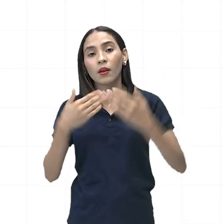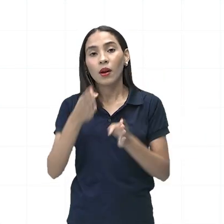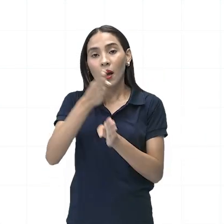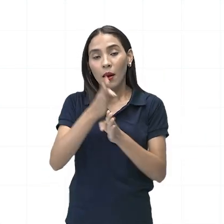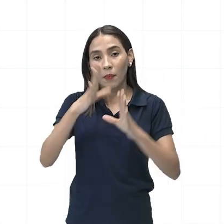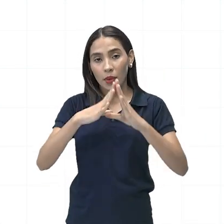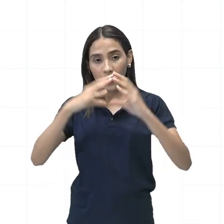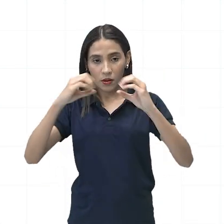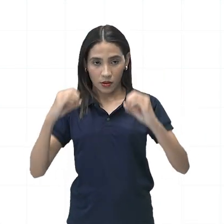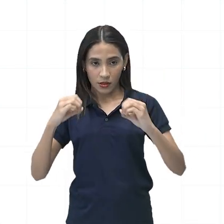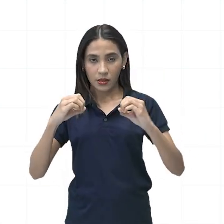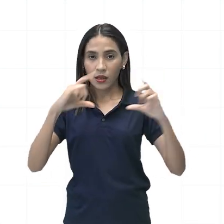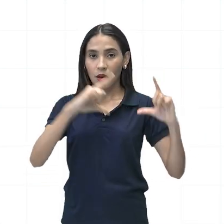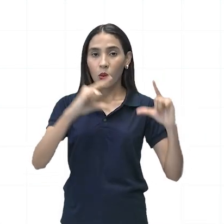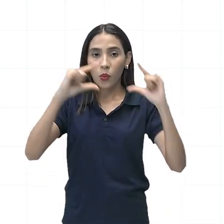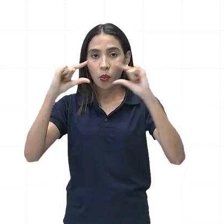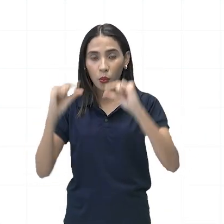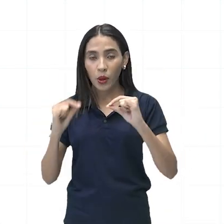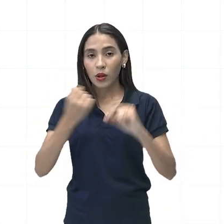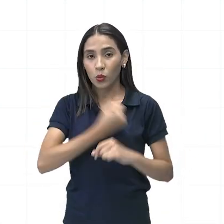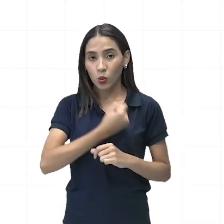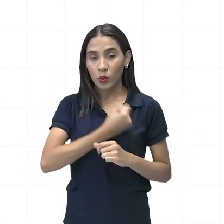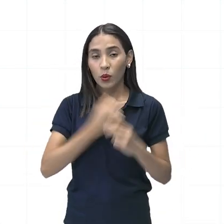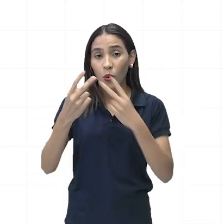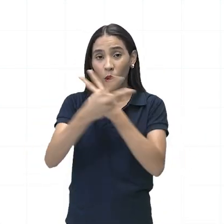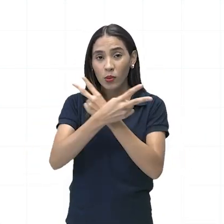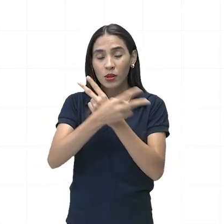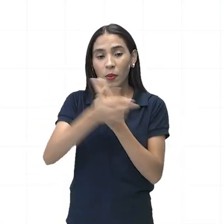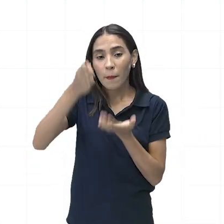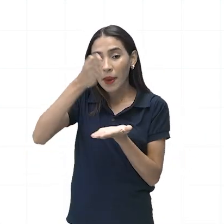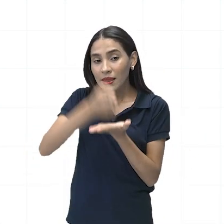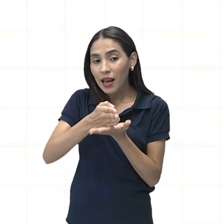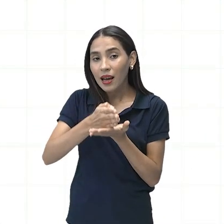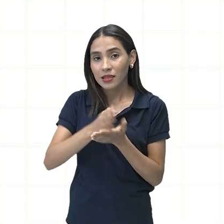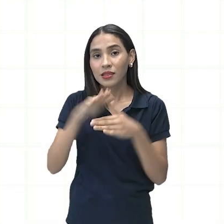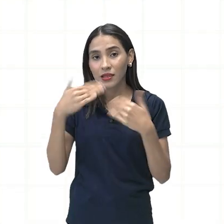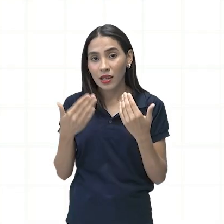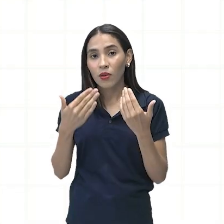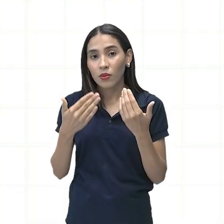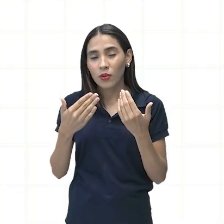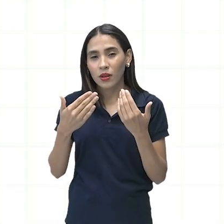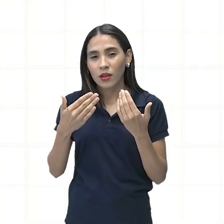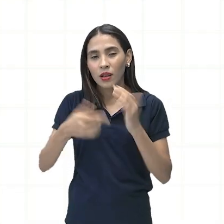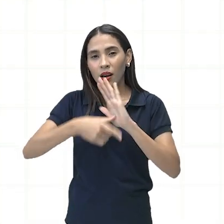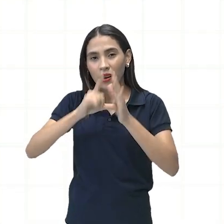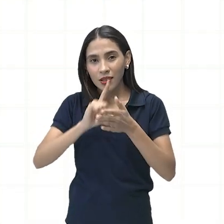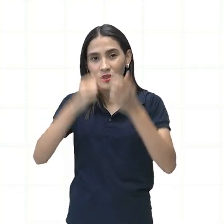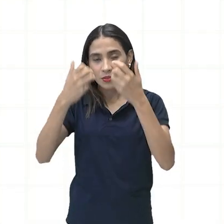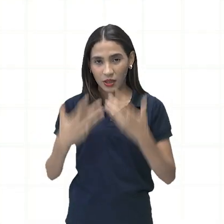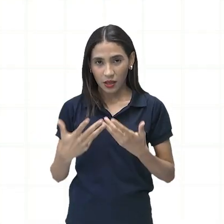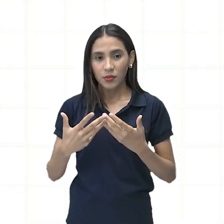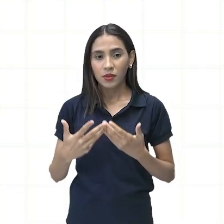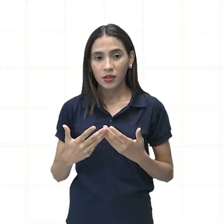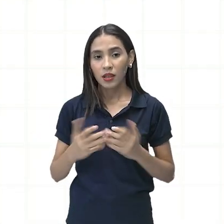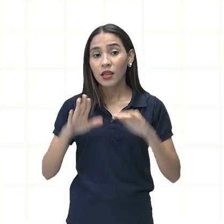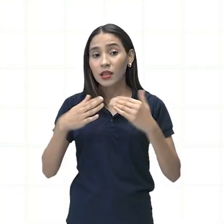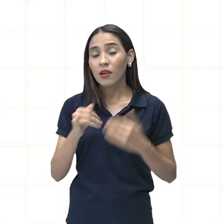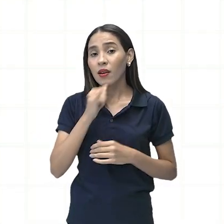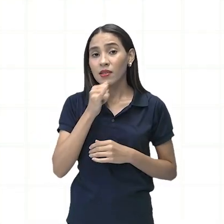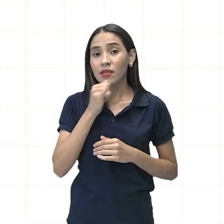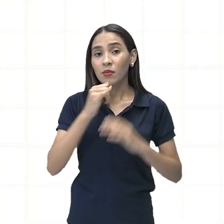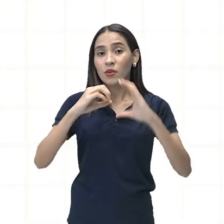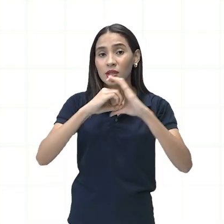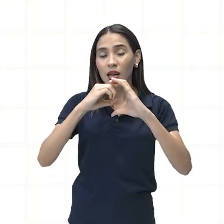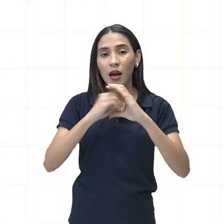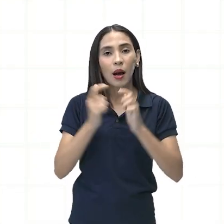ela reduz o número de cromossomos pela metade, como nós vimos ainda há pouco, certo? Então,